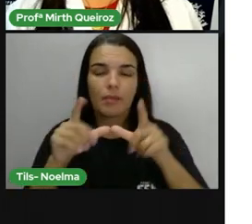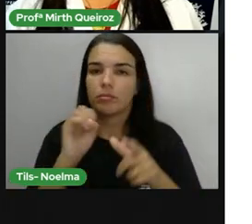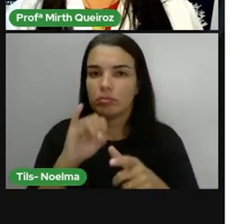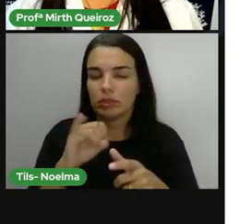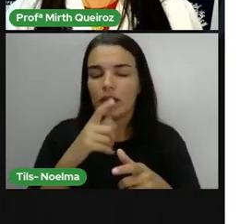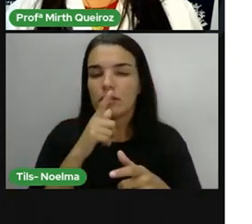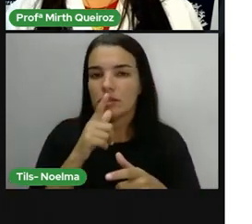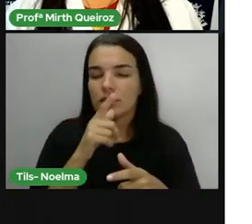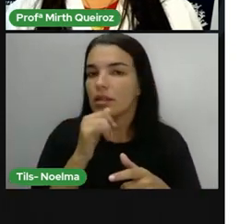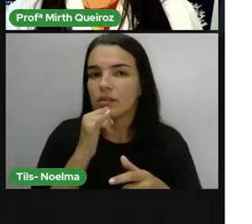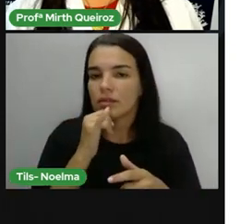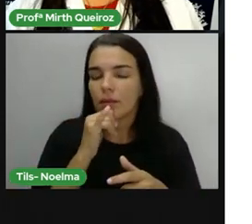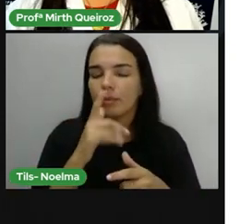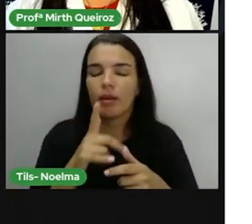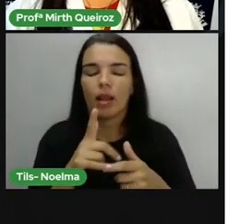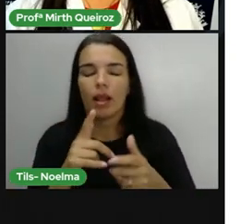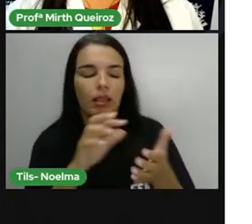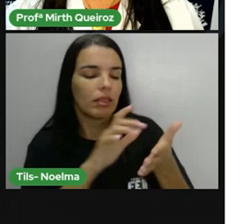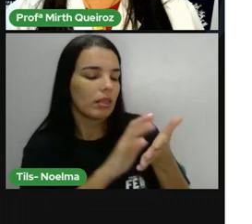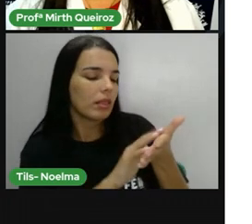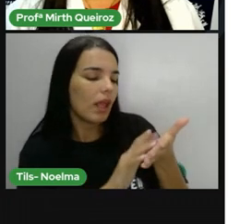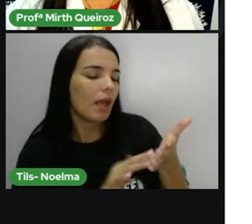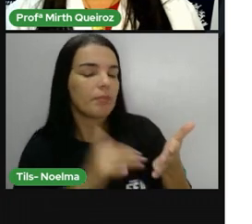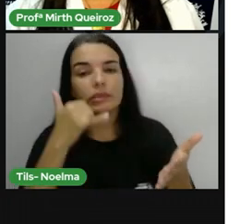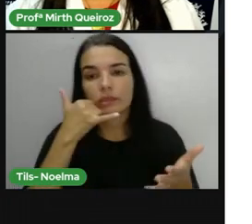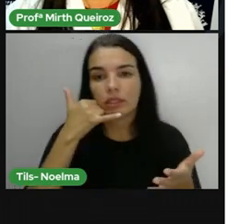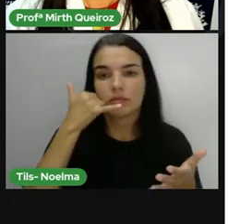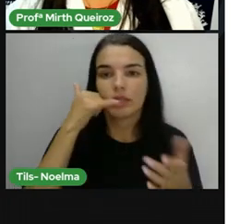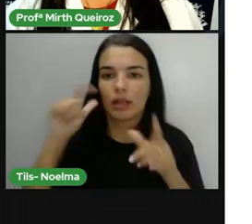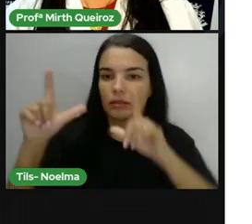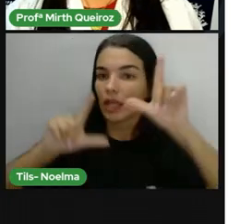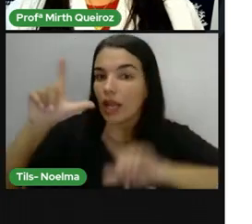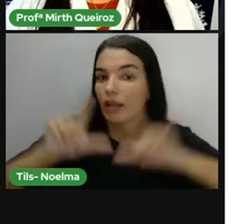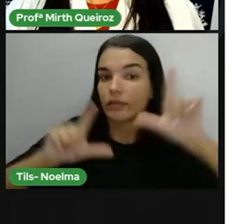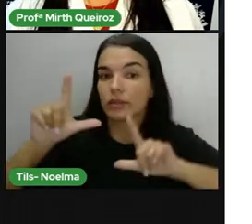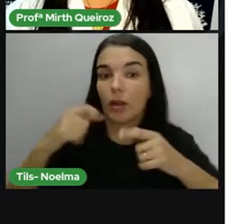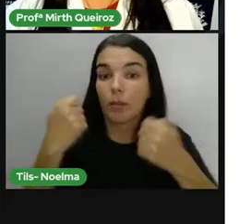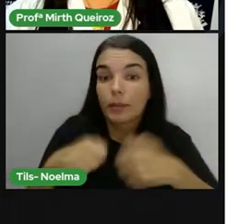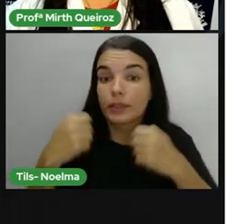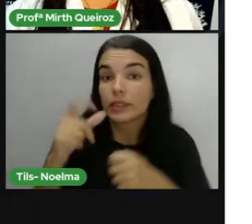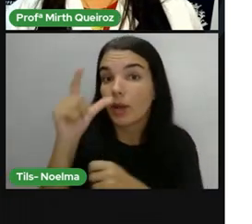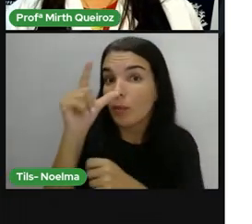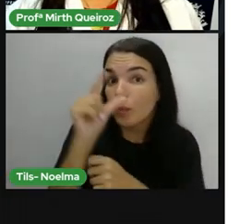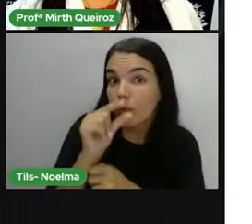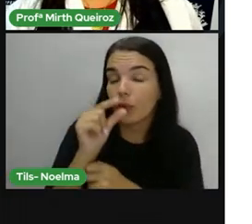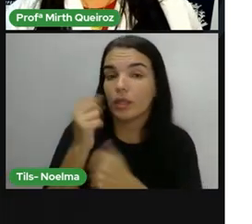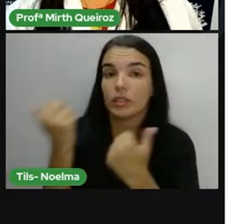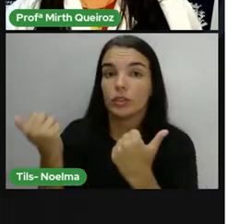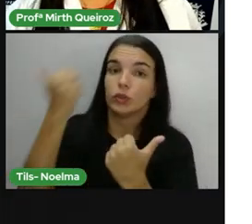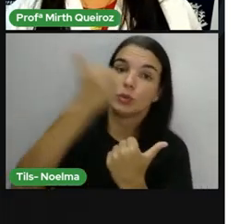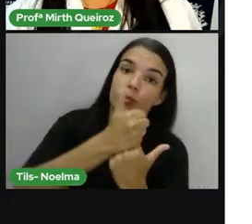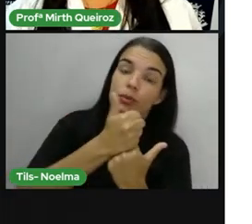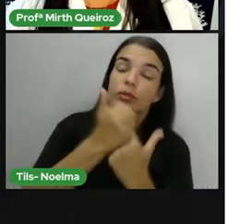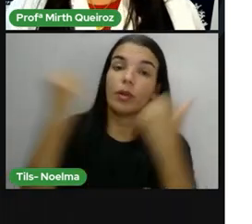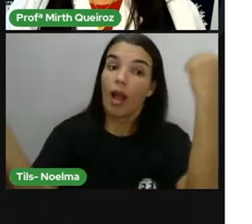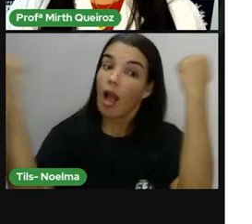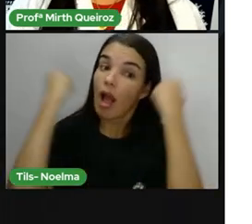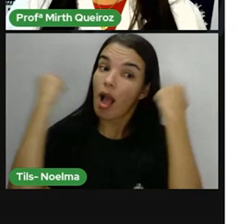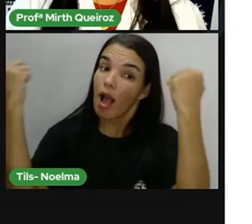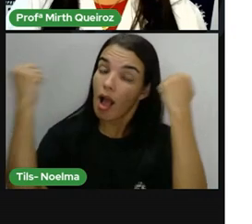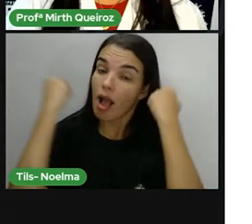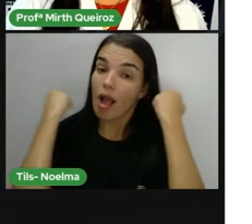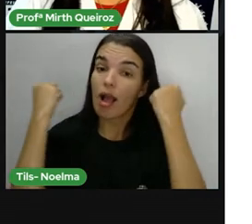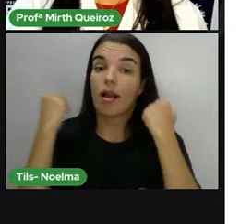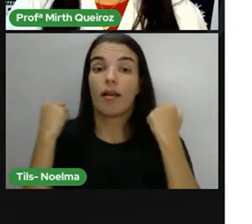tablets, celulares e televisão, seja reduzido ao máximo possível e seja substituído pelas atividades físicas. E